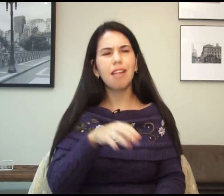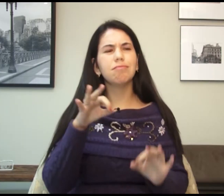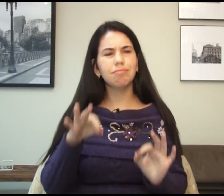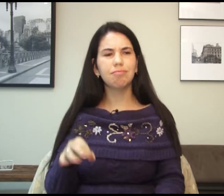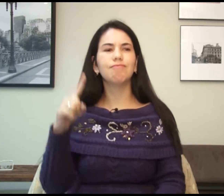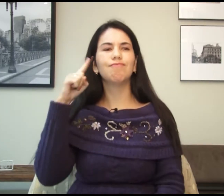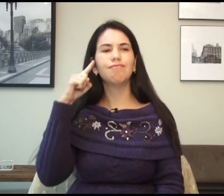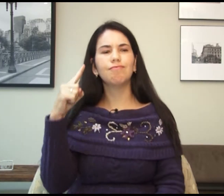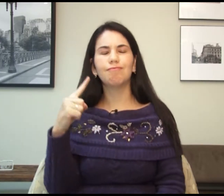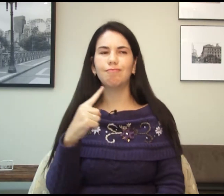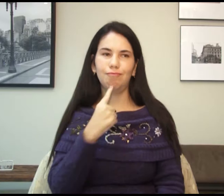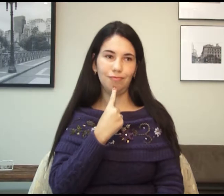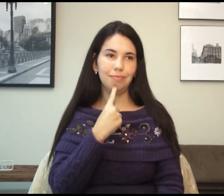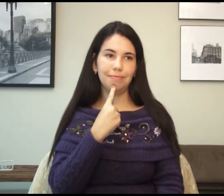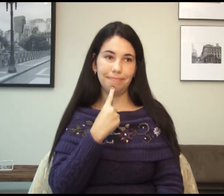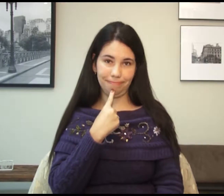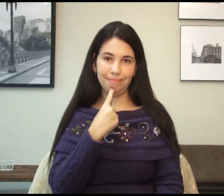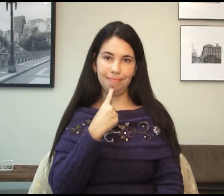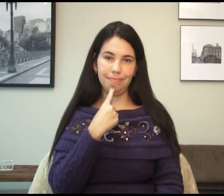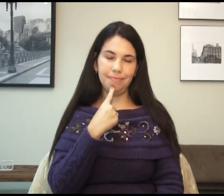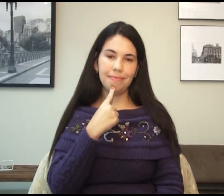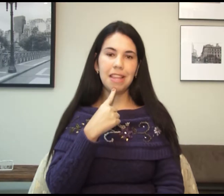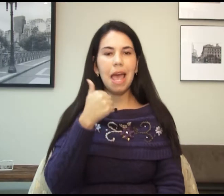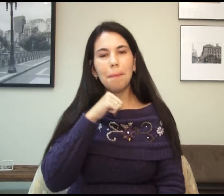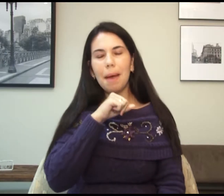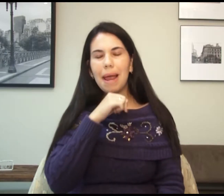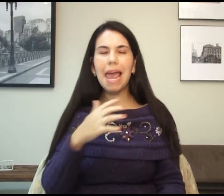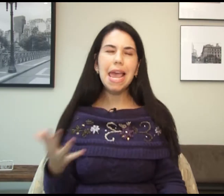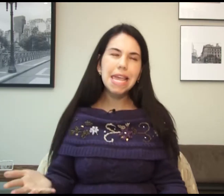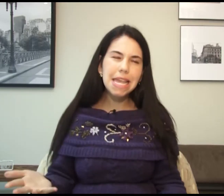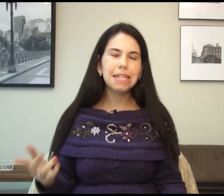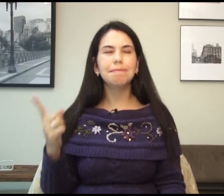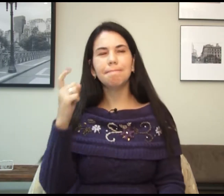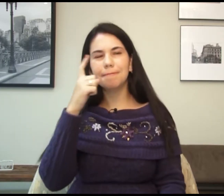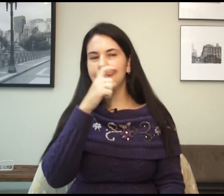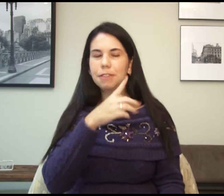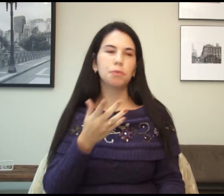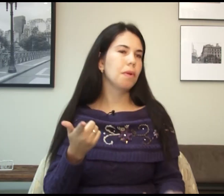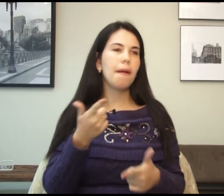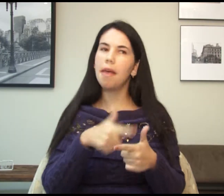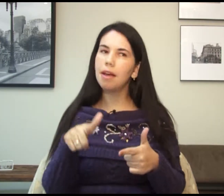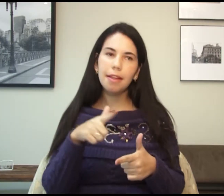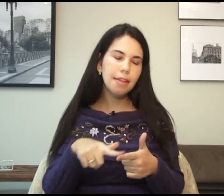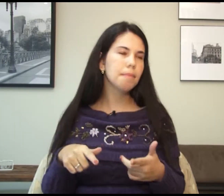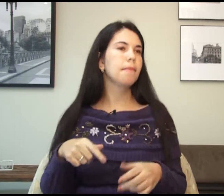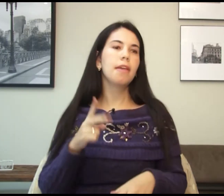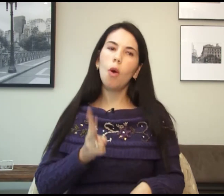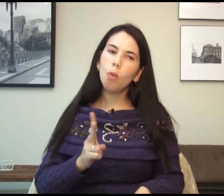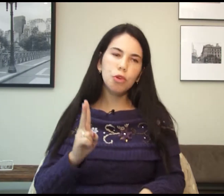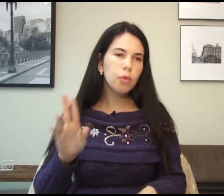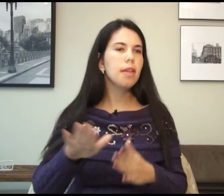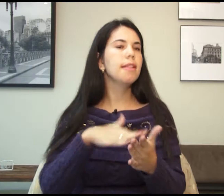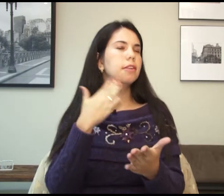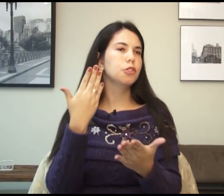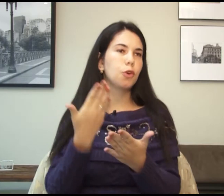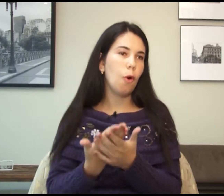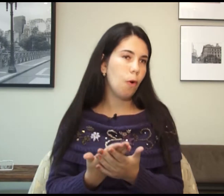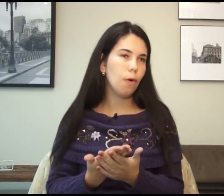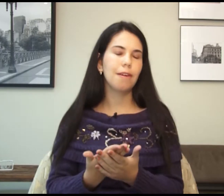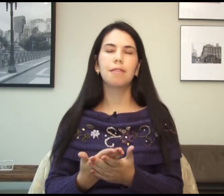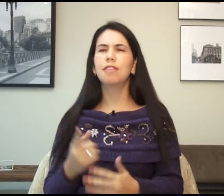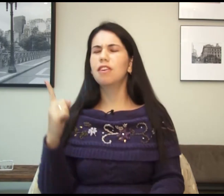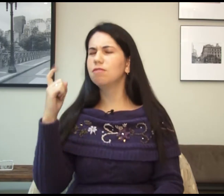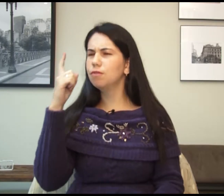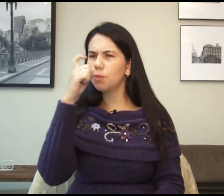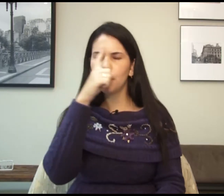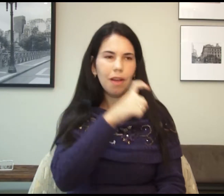examinou e falou: "Ela é surda." Minha mãe então viu que era um problema difícil, mas continuei